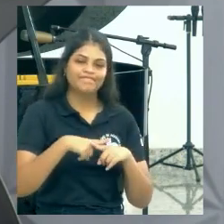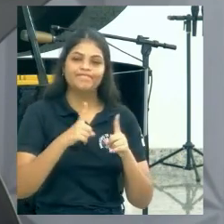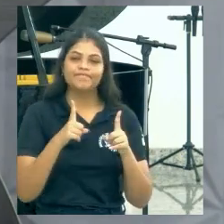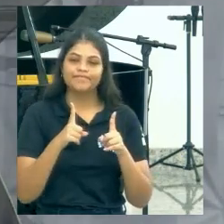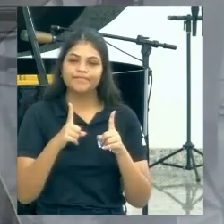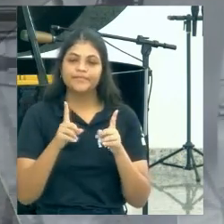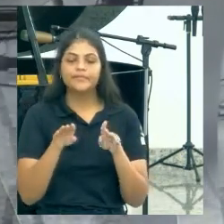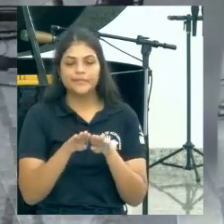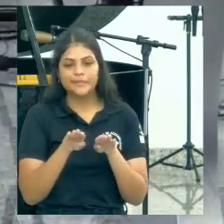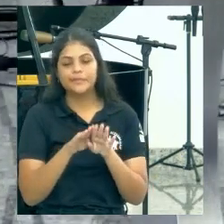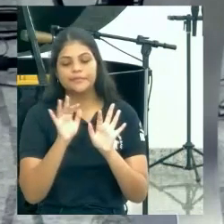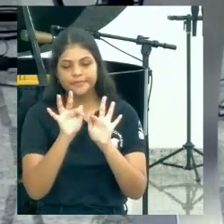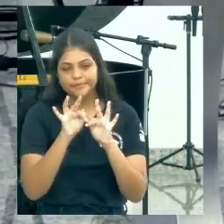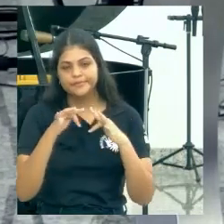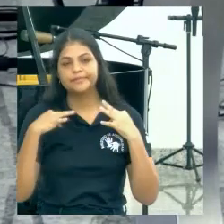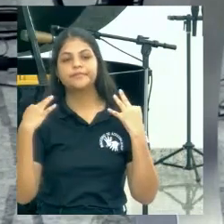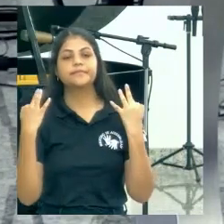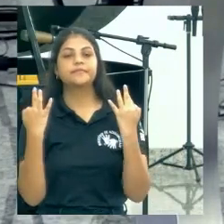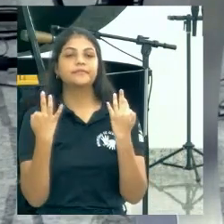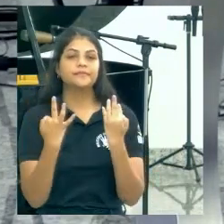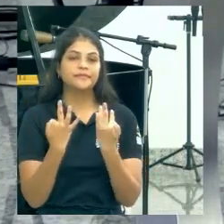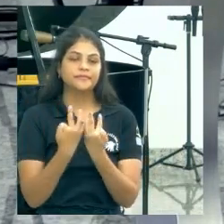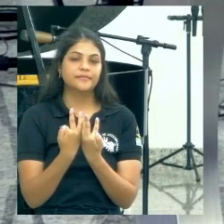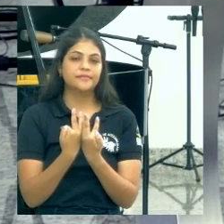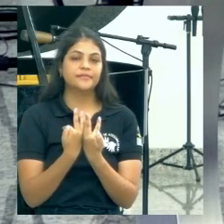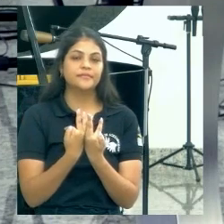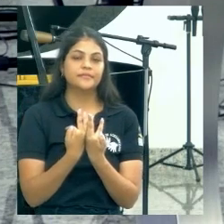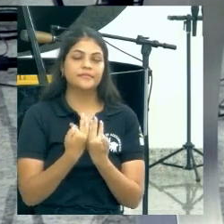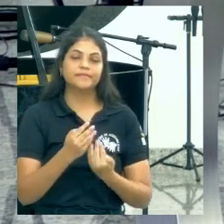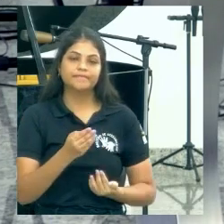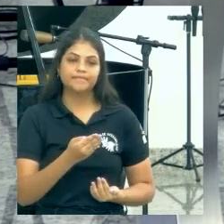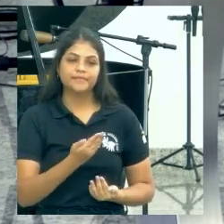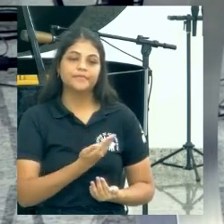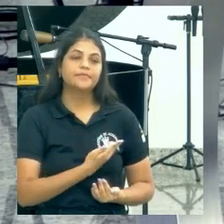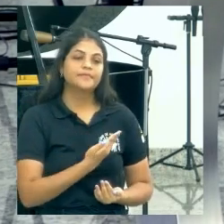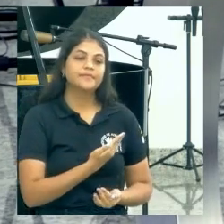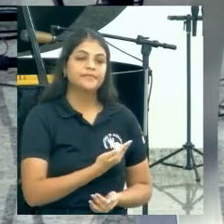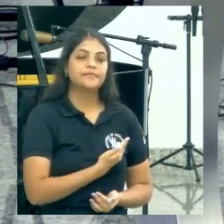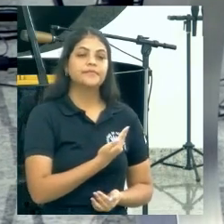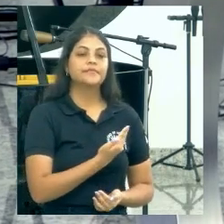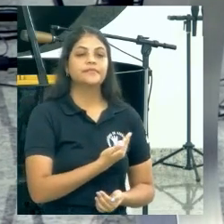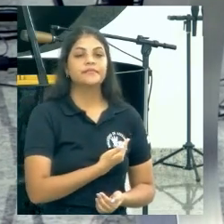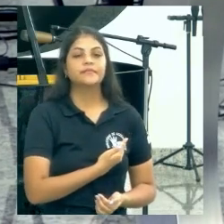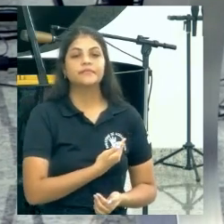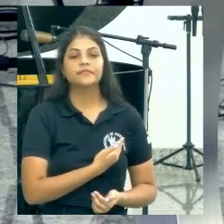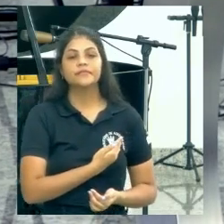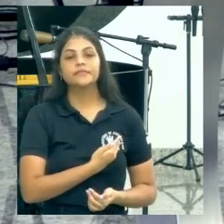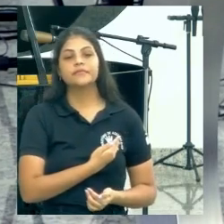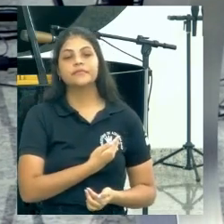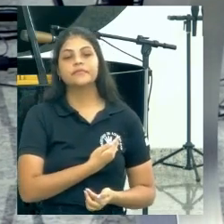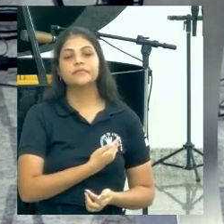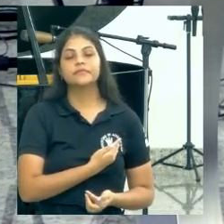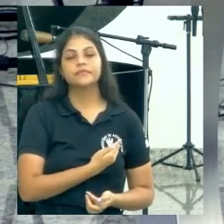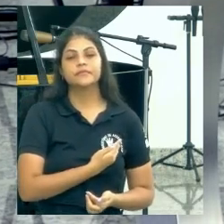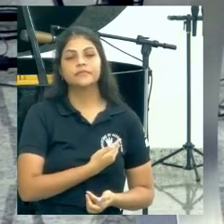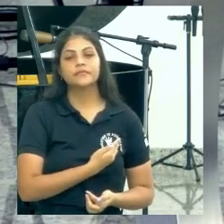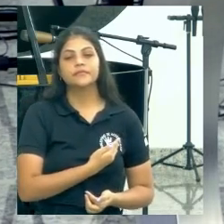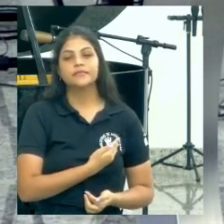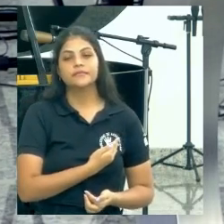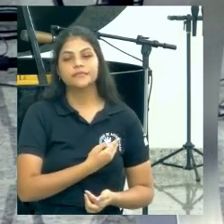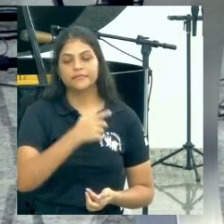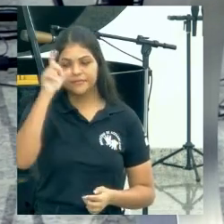família, ela afeta os amigos, ela afeta os